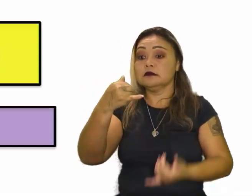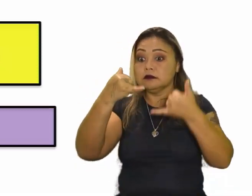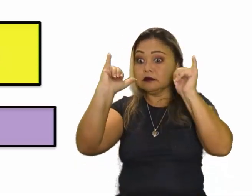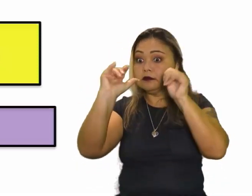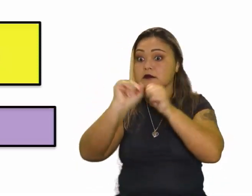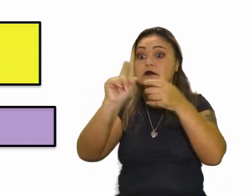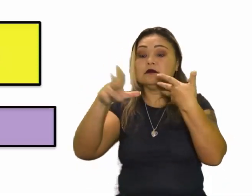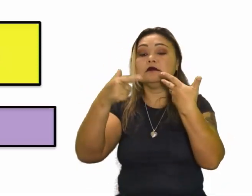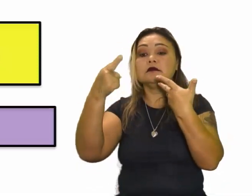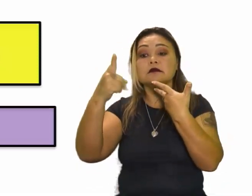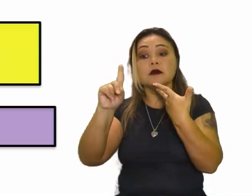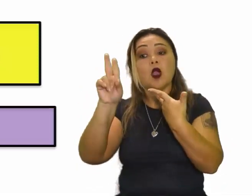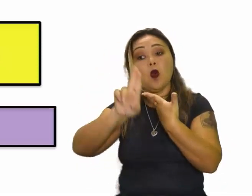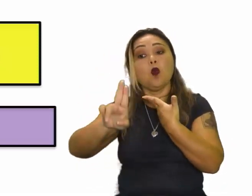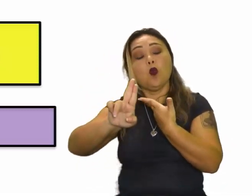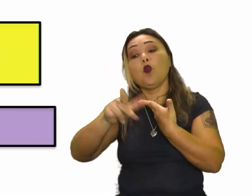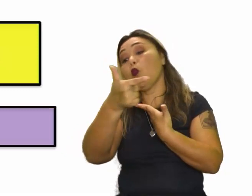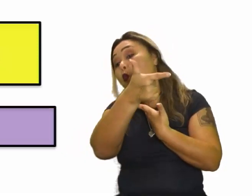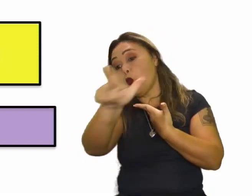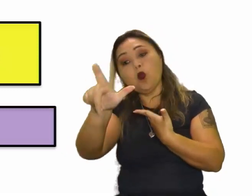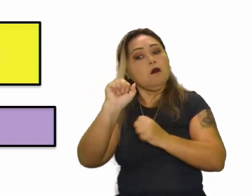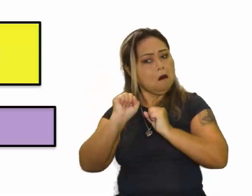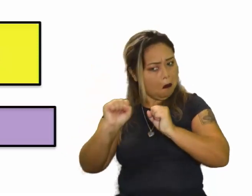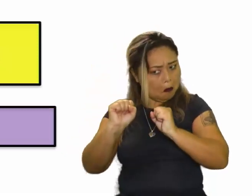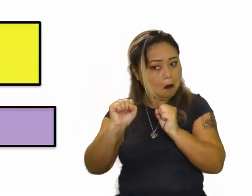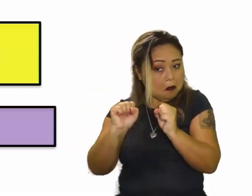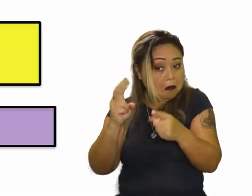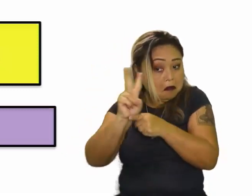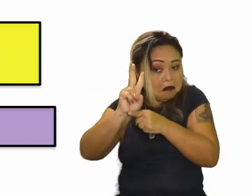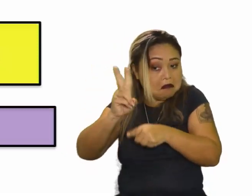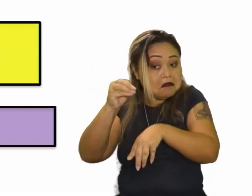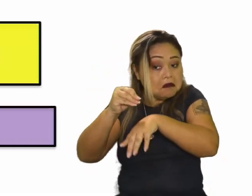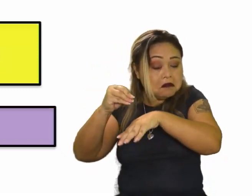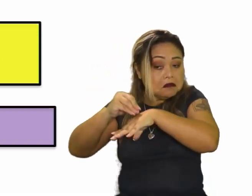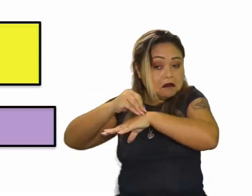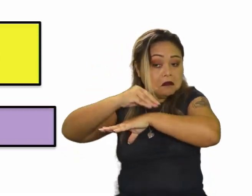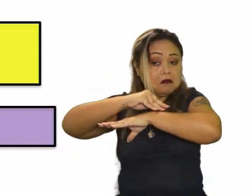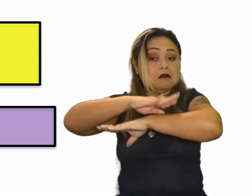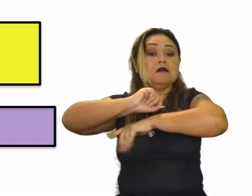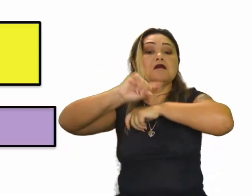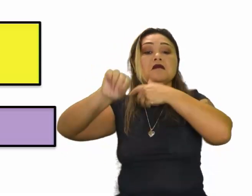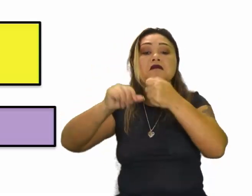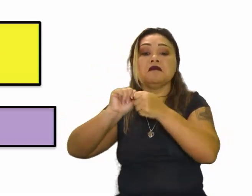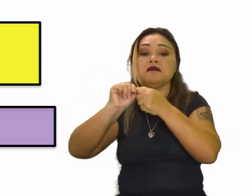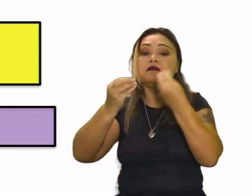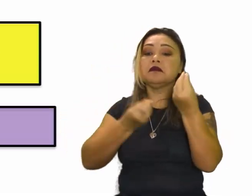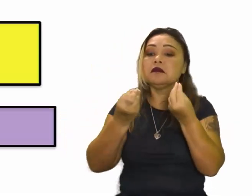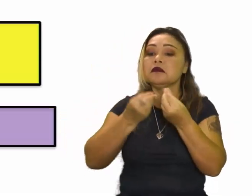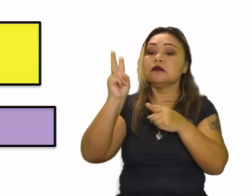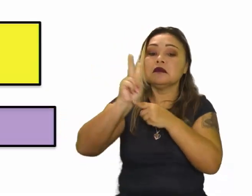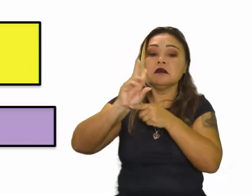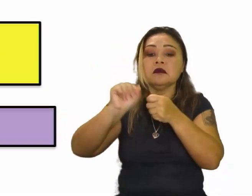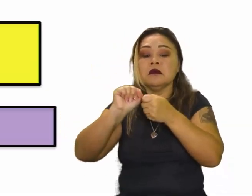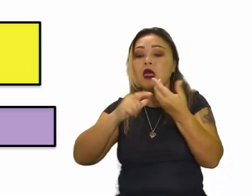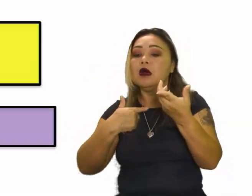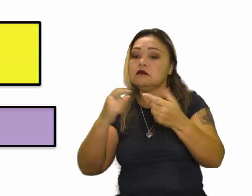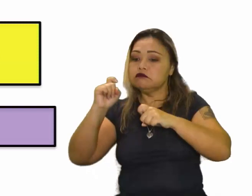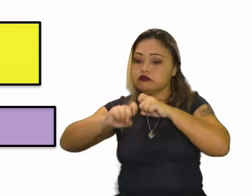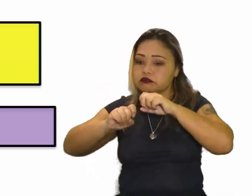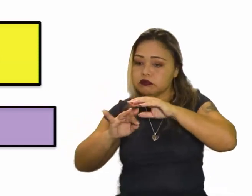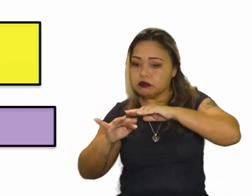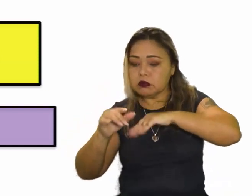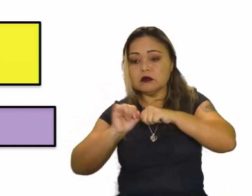não significa que você não possa usar outra. Falamos sobre o manejo de criação e reprodução. Vamos dar uma olhada lá, professor? Vamos, eu